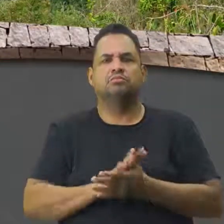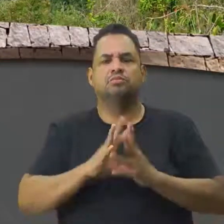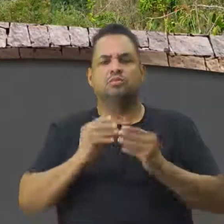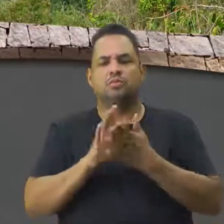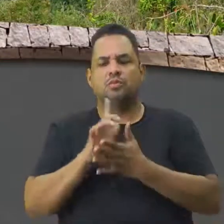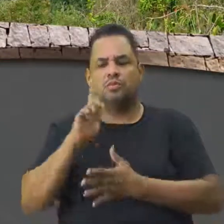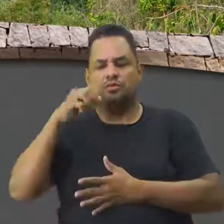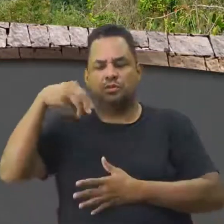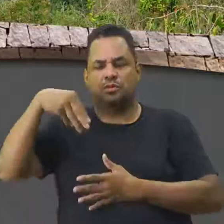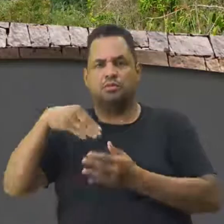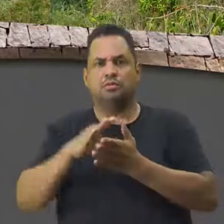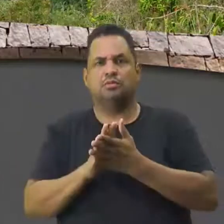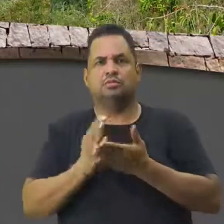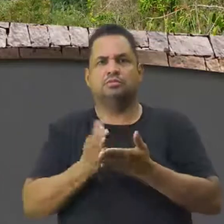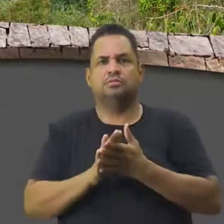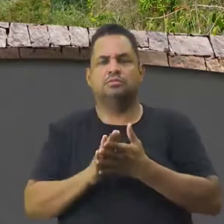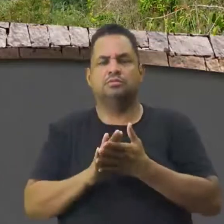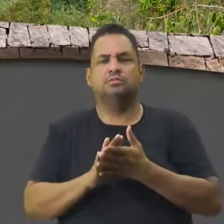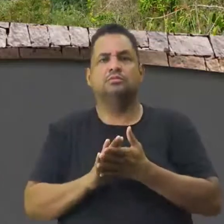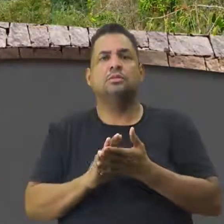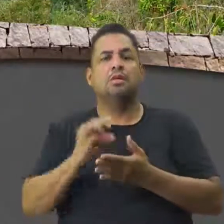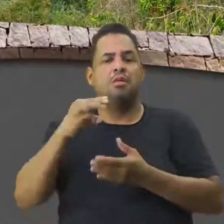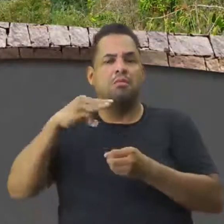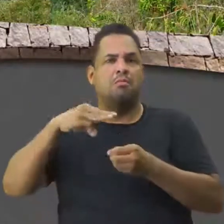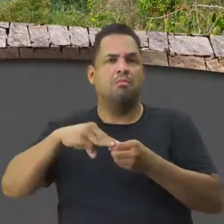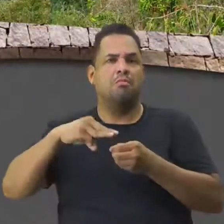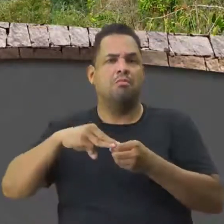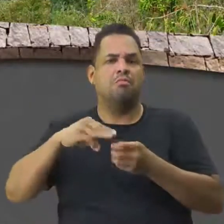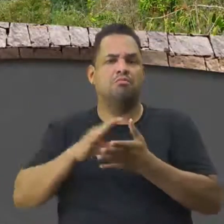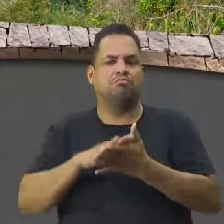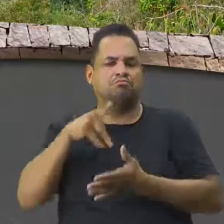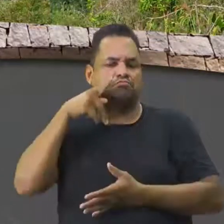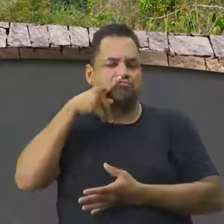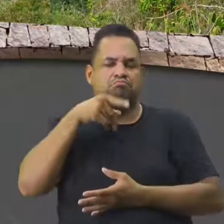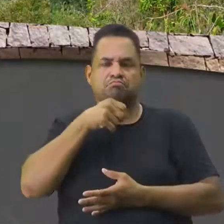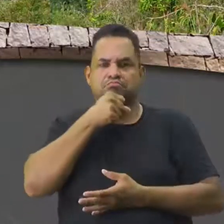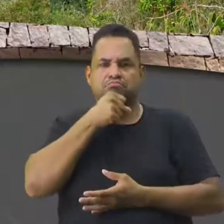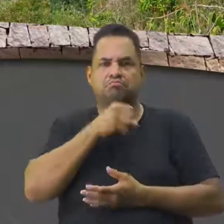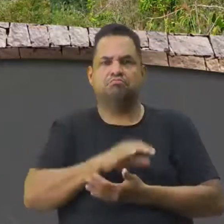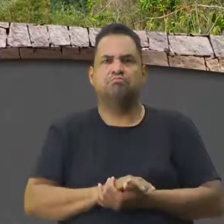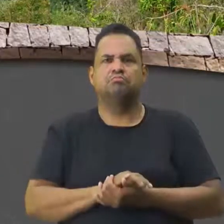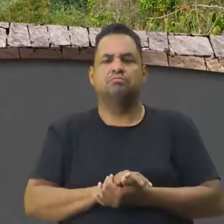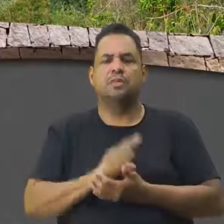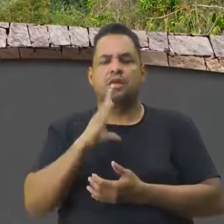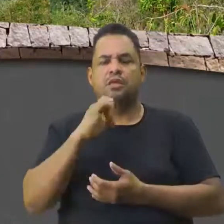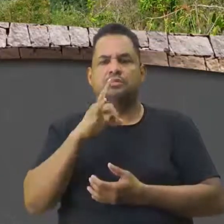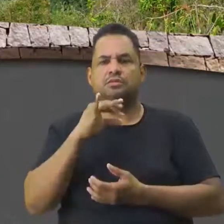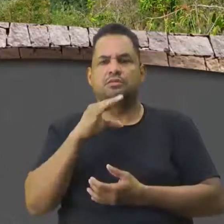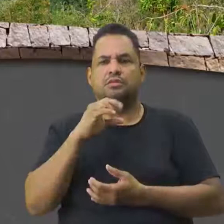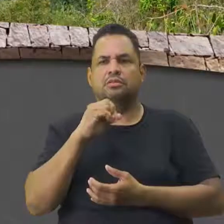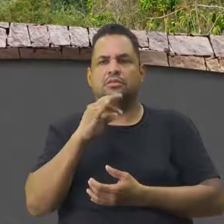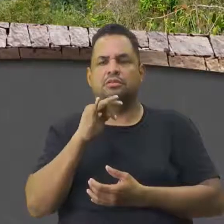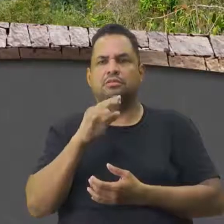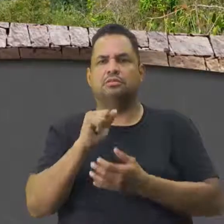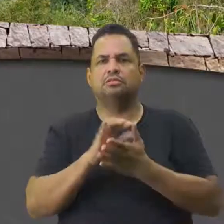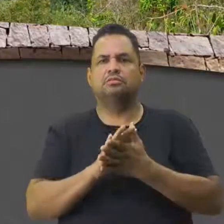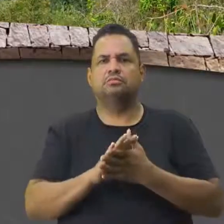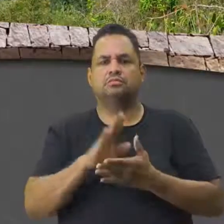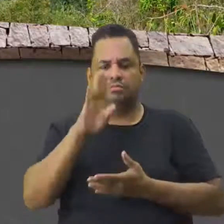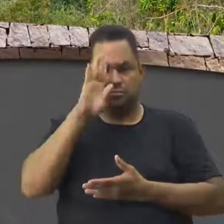a casterita estava no município de Porto Velho. Hoje está principalmente no município de